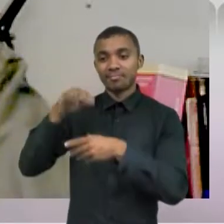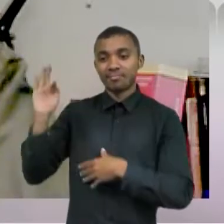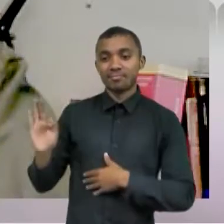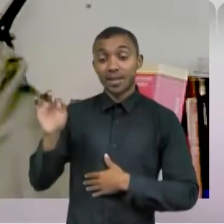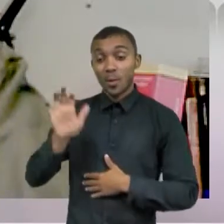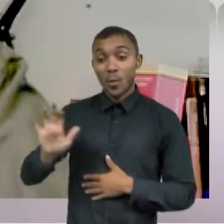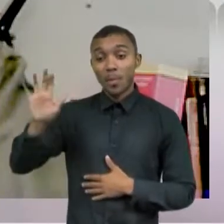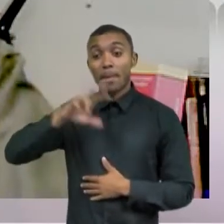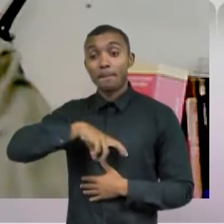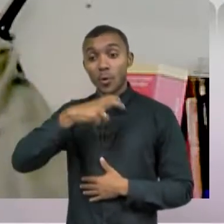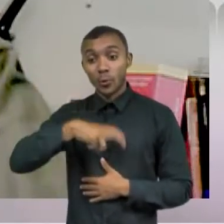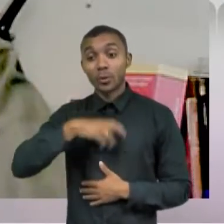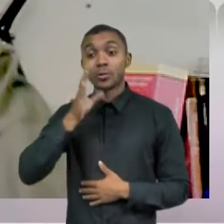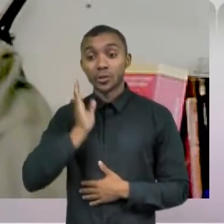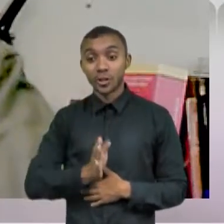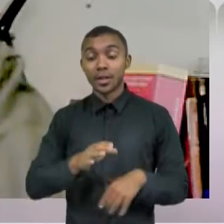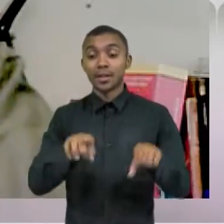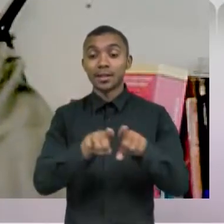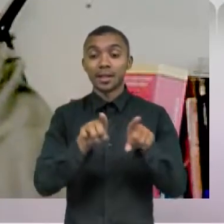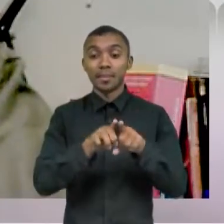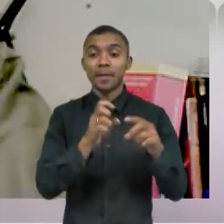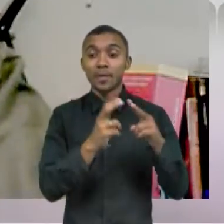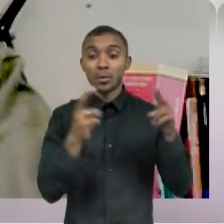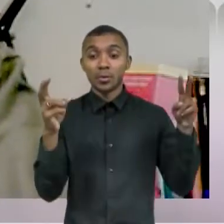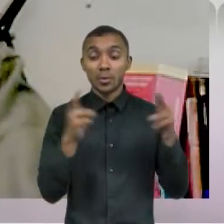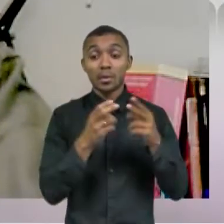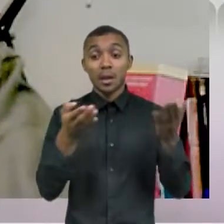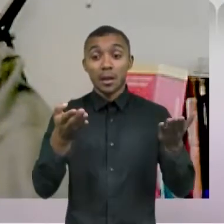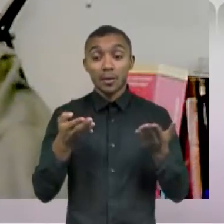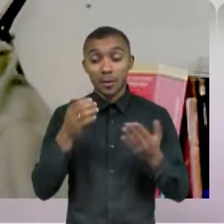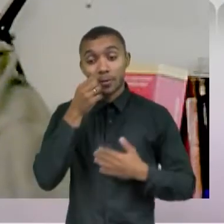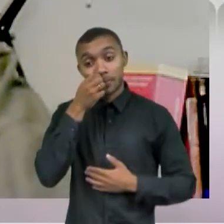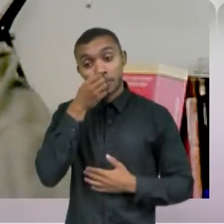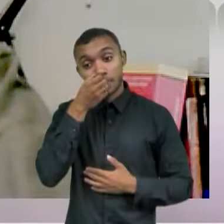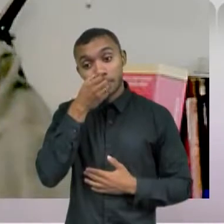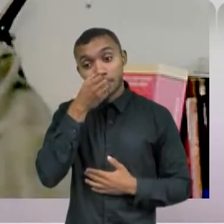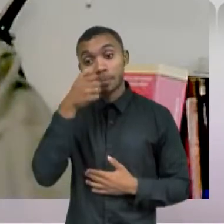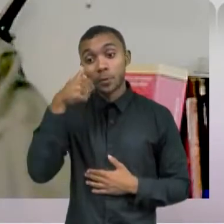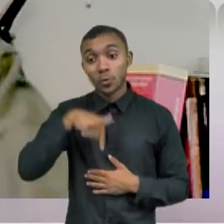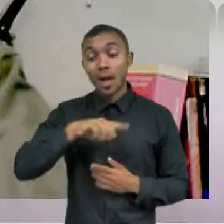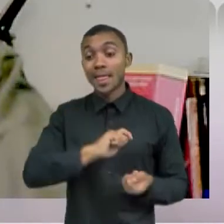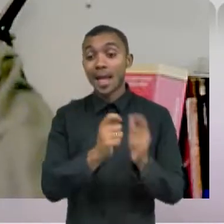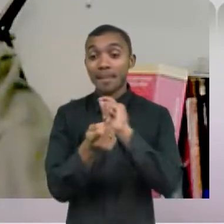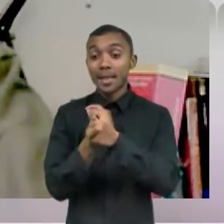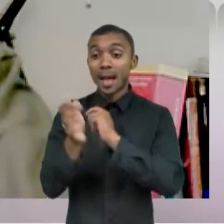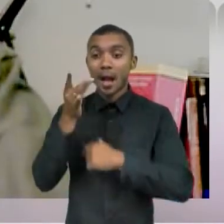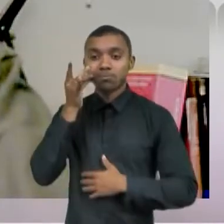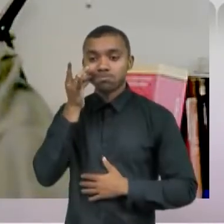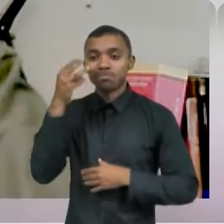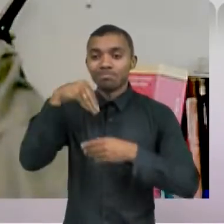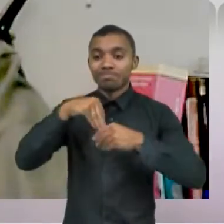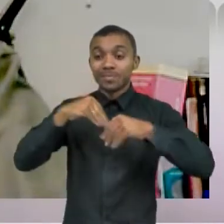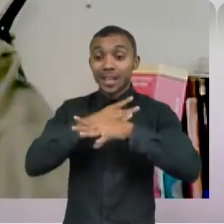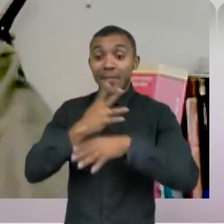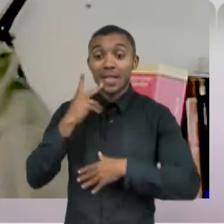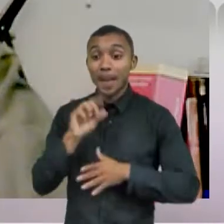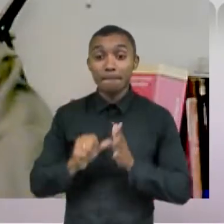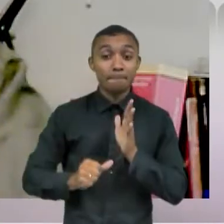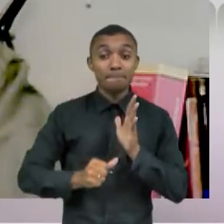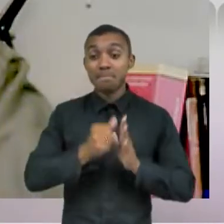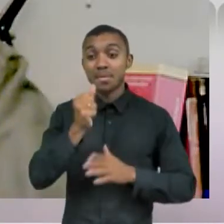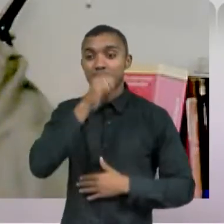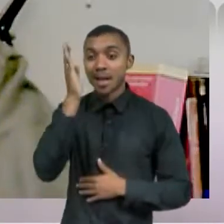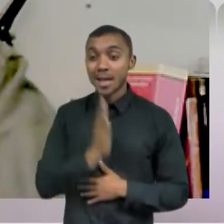Universidade do Porto, e já ministrei também online. Vamos fazer uma segunda versão presencial, pela primeira vez em Fortaleza, pela primeira vez